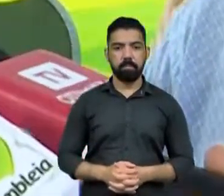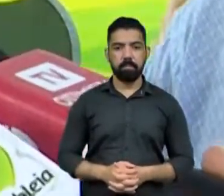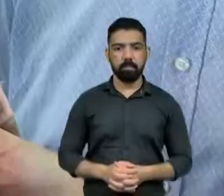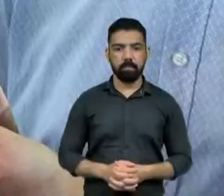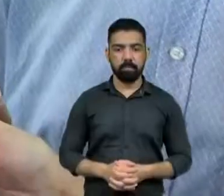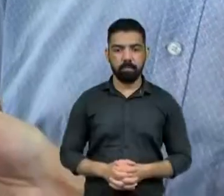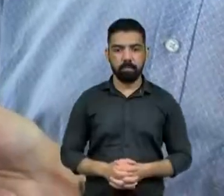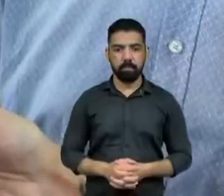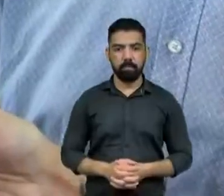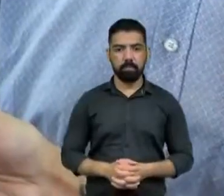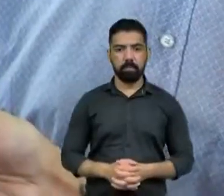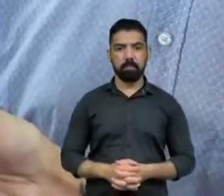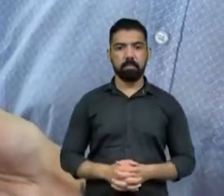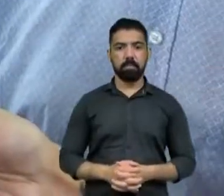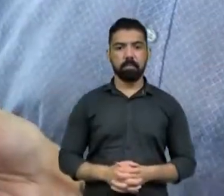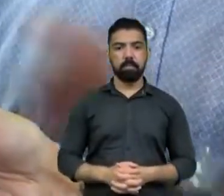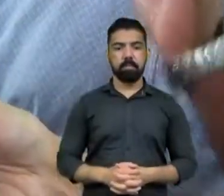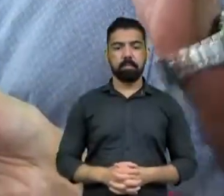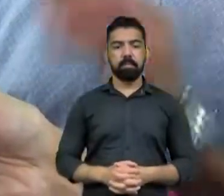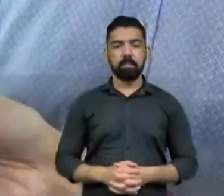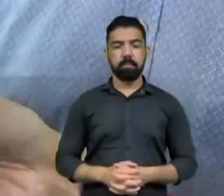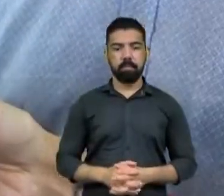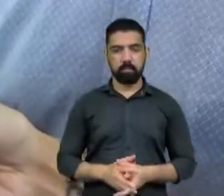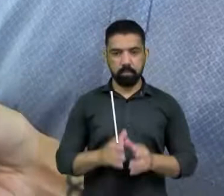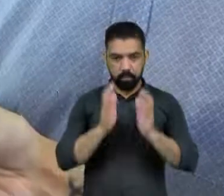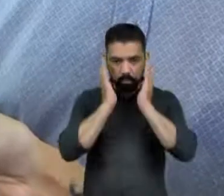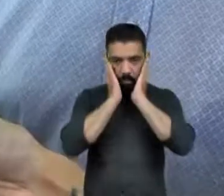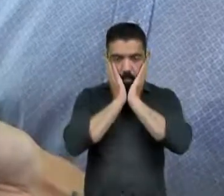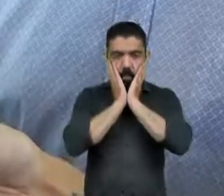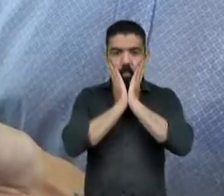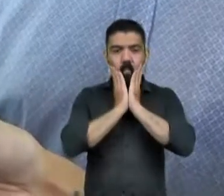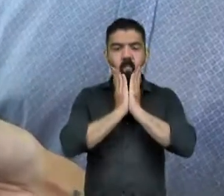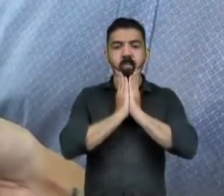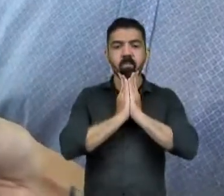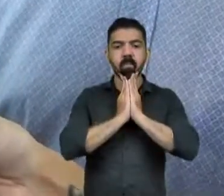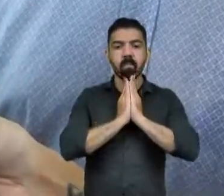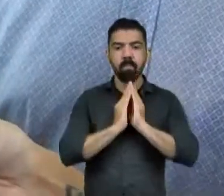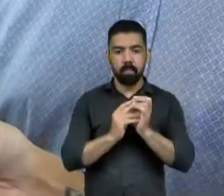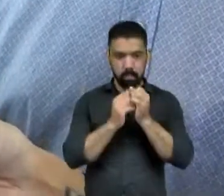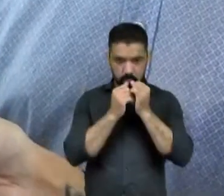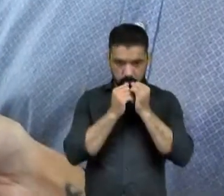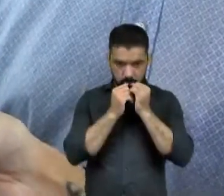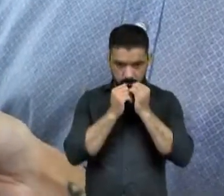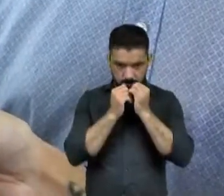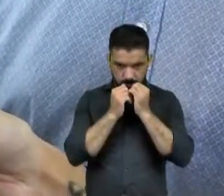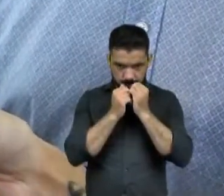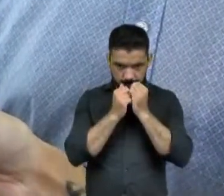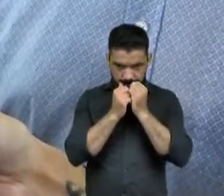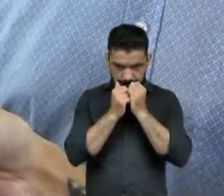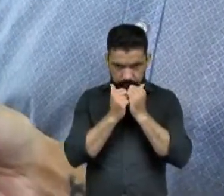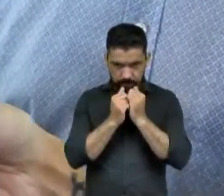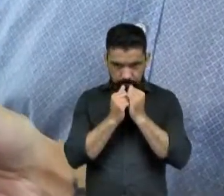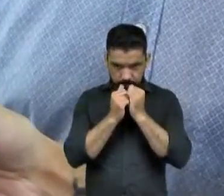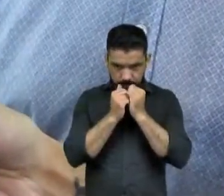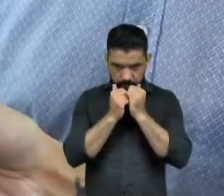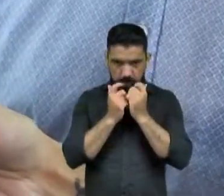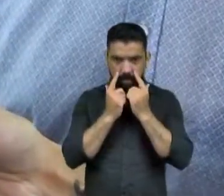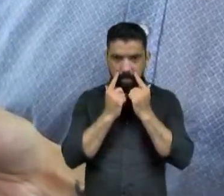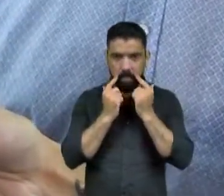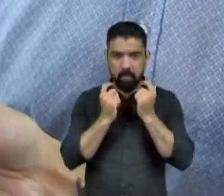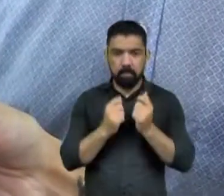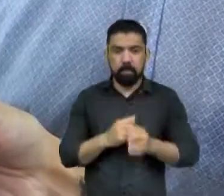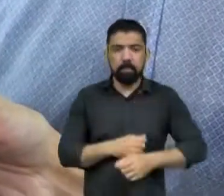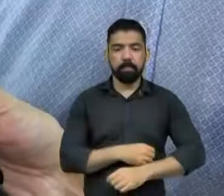oportunidades. Papel da terra, fundamental para dar uma segurança jurídica a ele sobre o